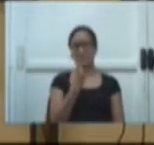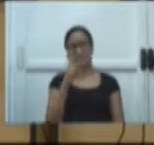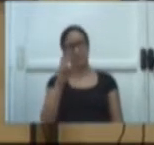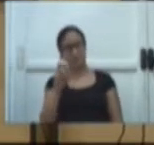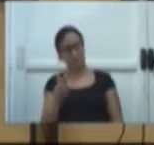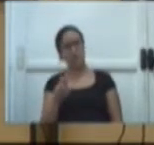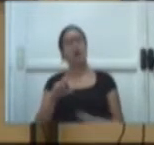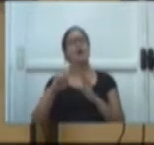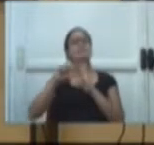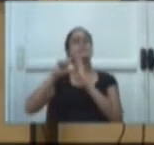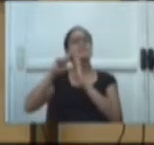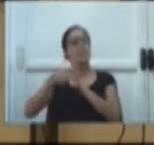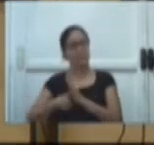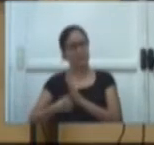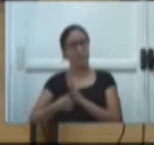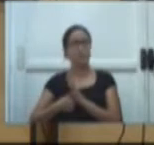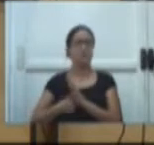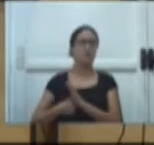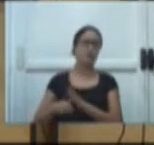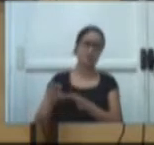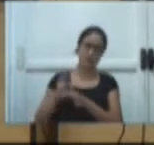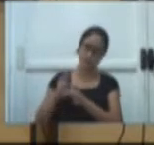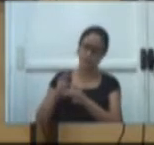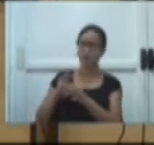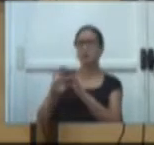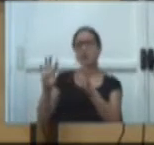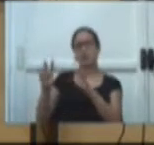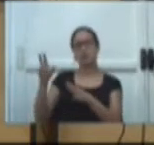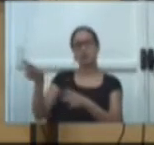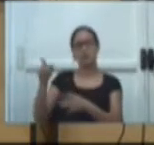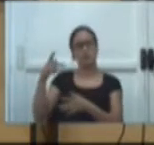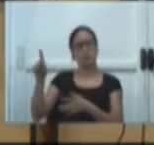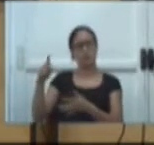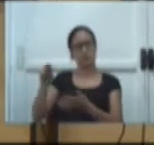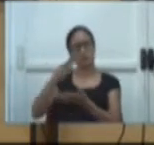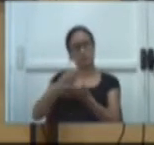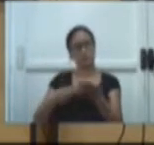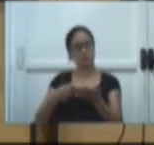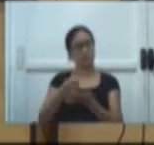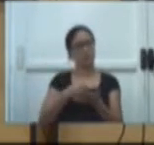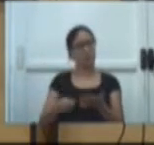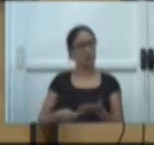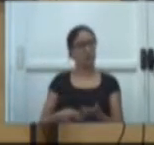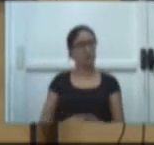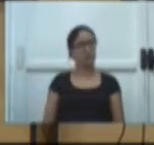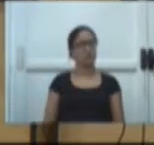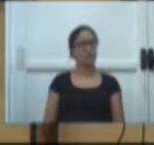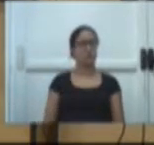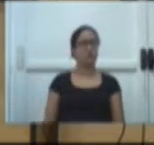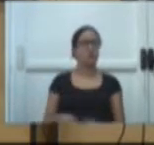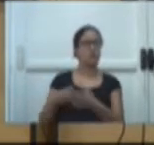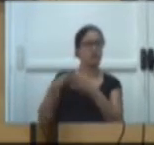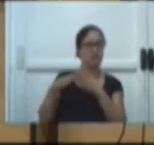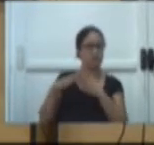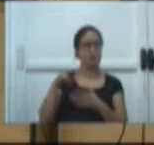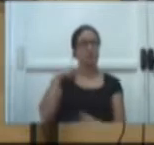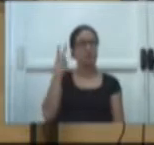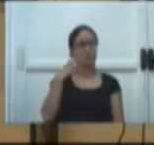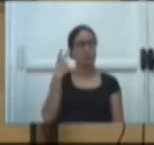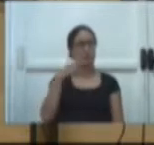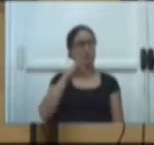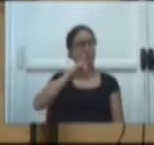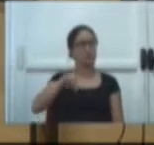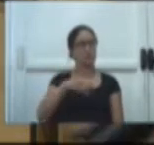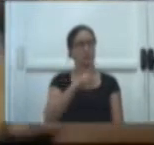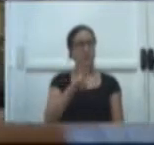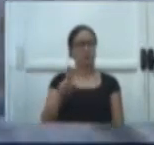215. Aí, em seguida, vamos apreciar o requerimento de Vossa Excelência. Pela ordem, senhor presidente. Uma questão de ordem ao vereador